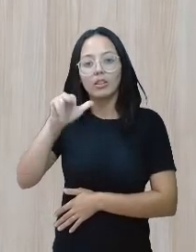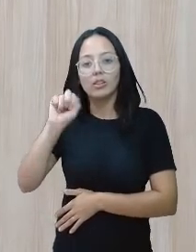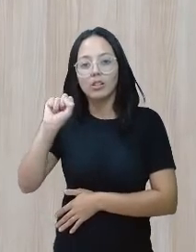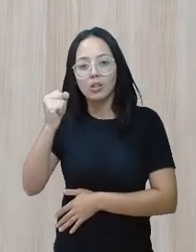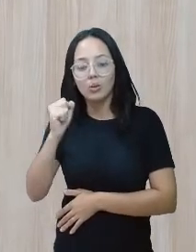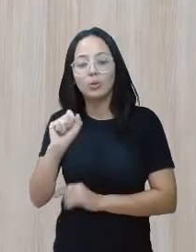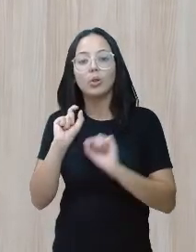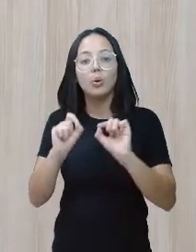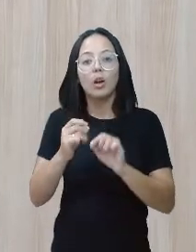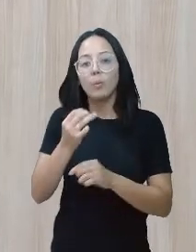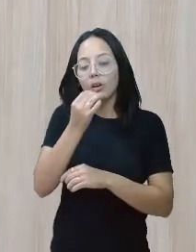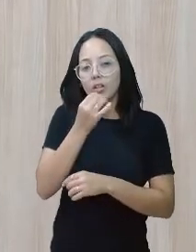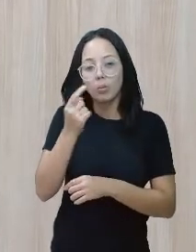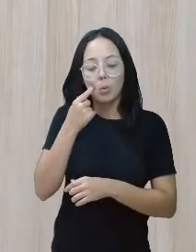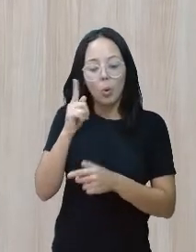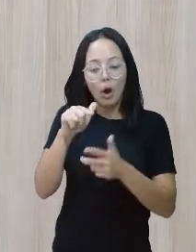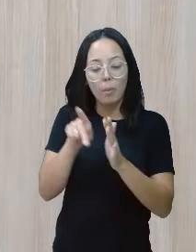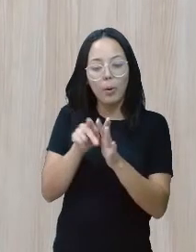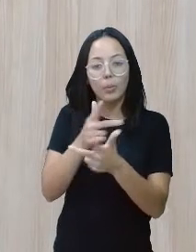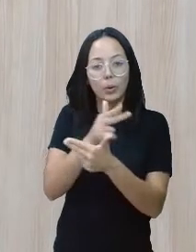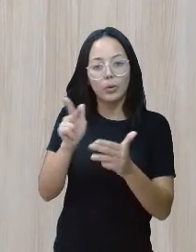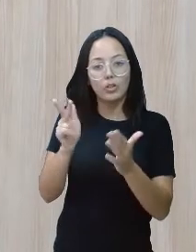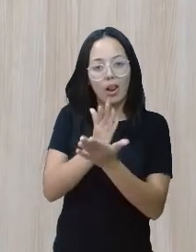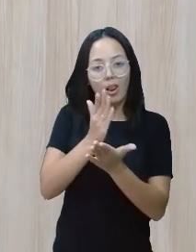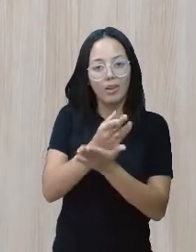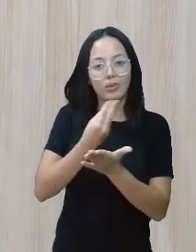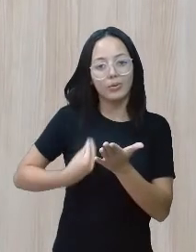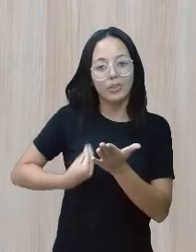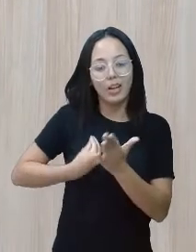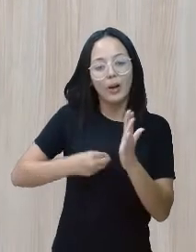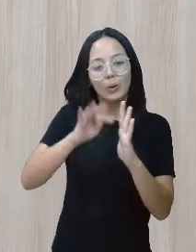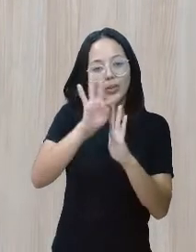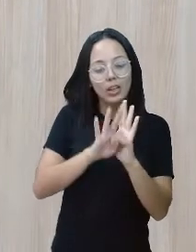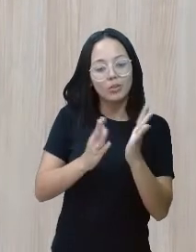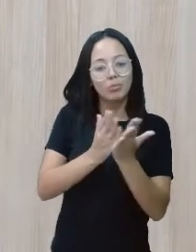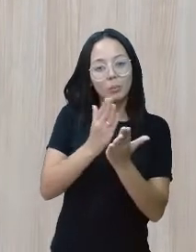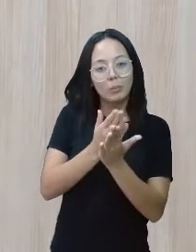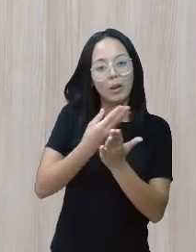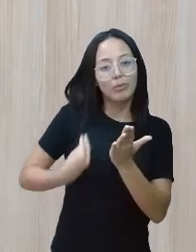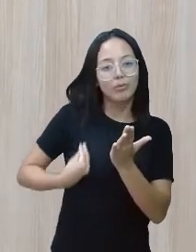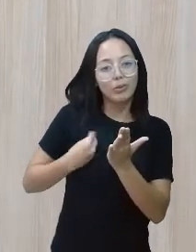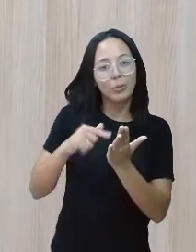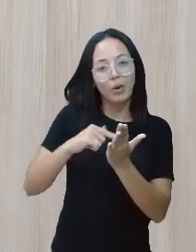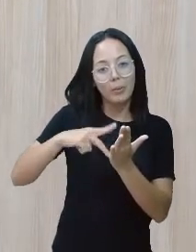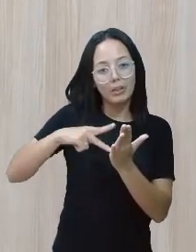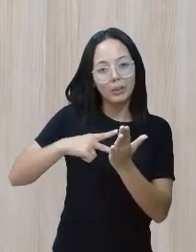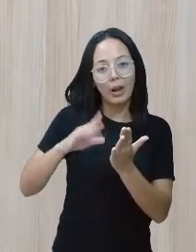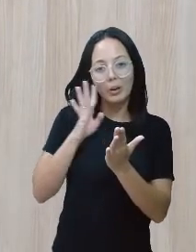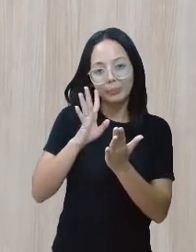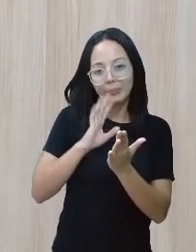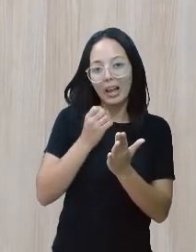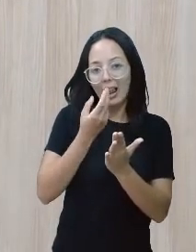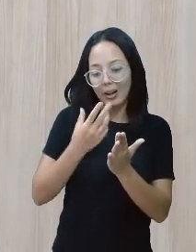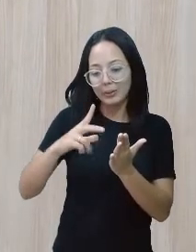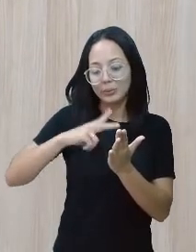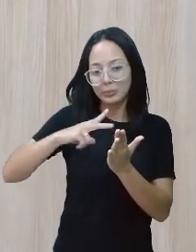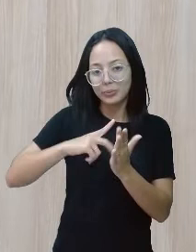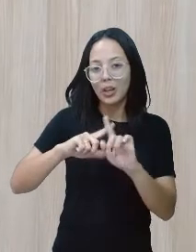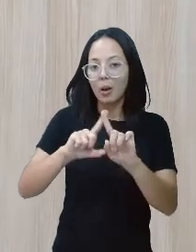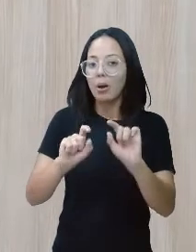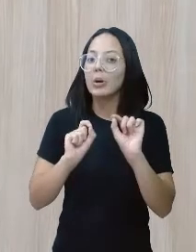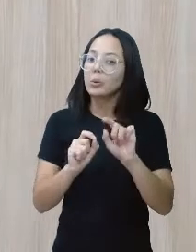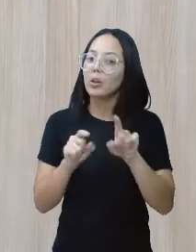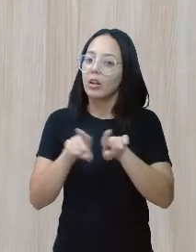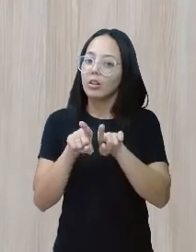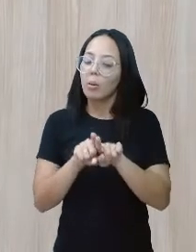que como uma coisa é um diário, né? O texto dela é um diário, ou seja, é uma coisa muito particular, individualizada, mas é ao